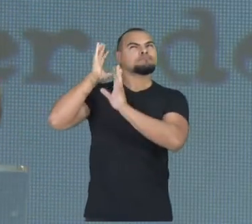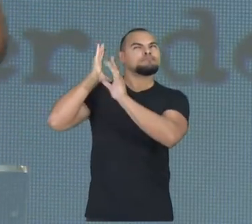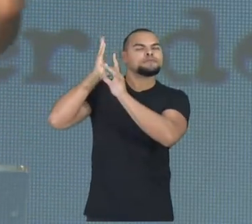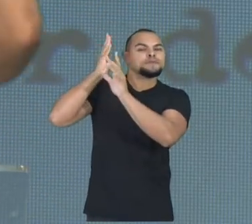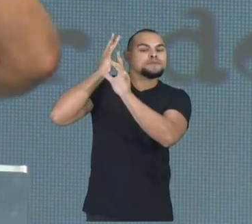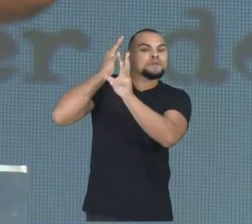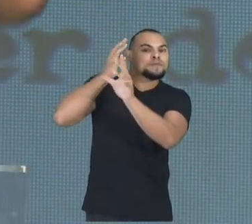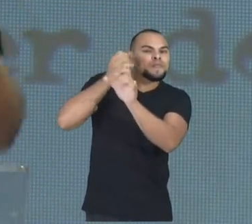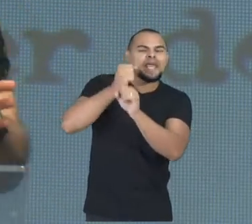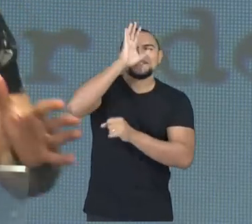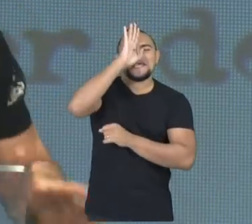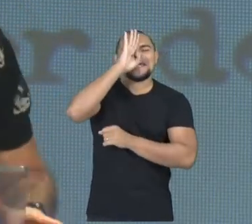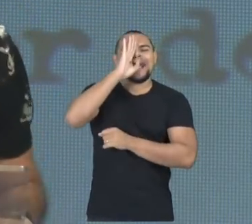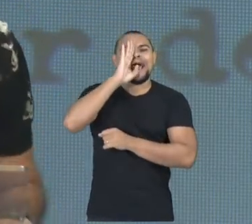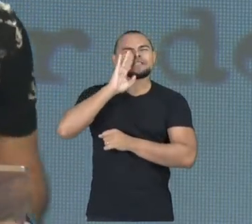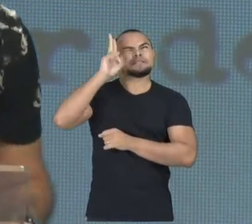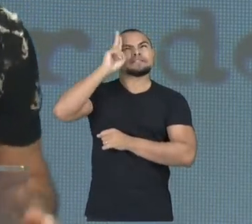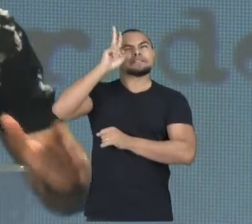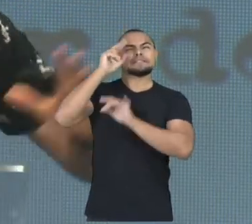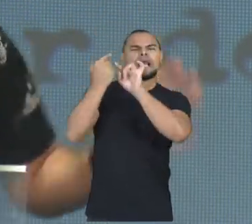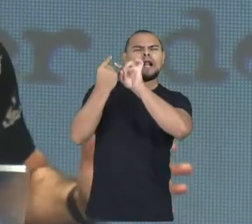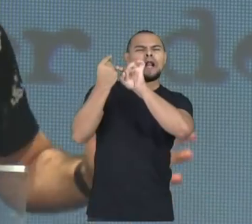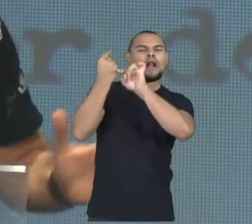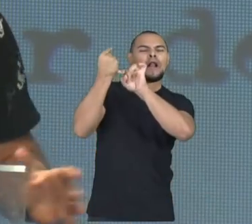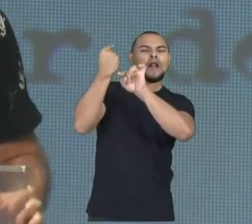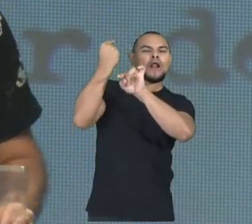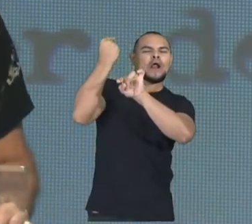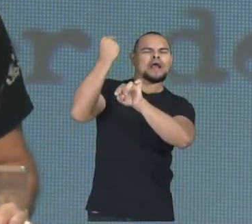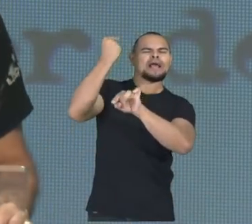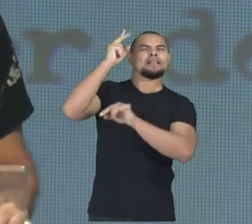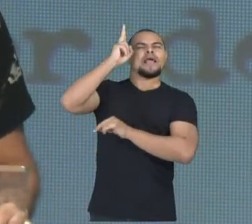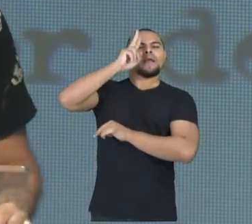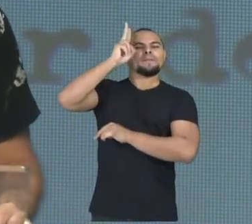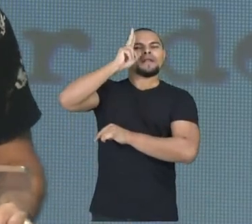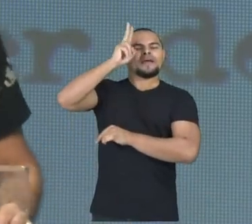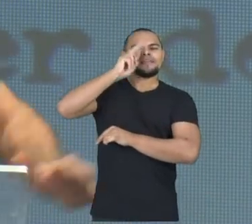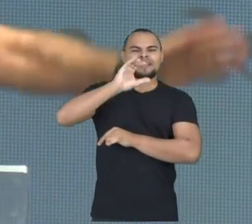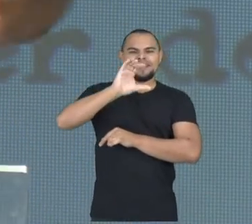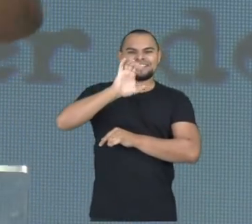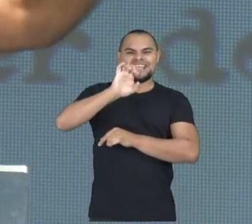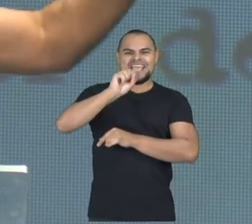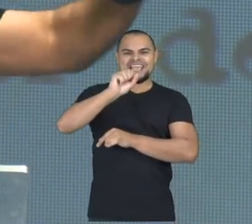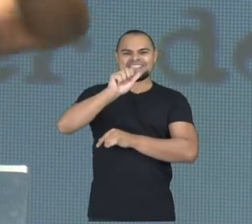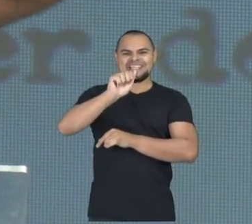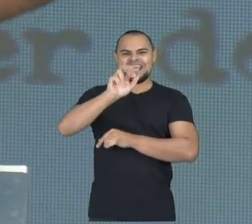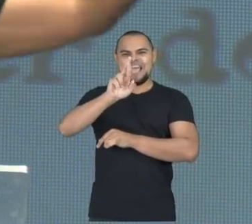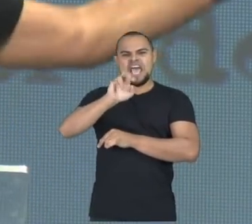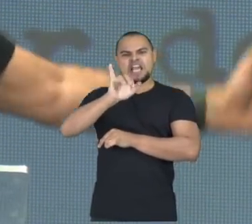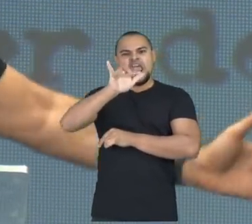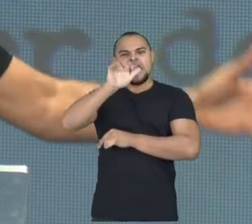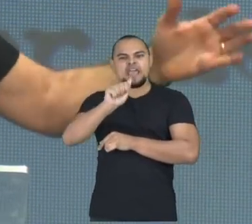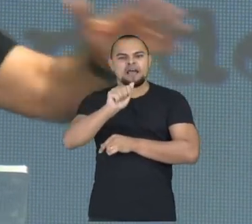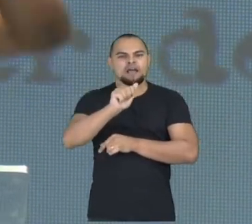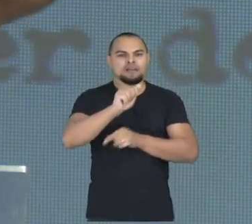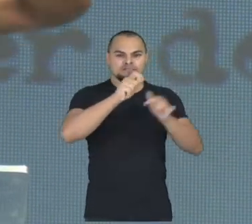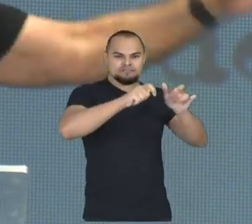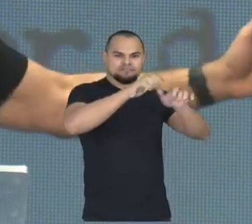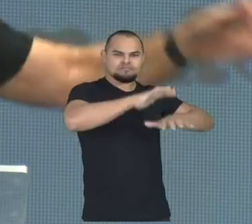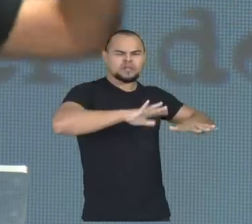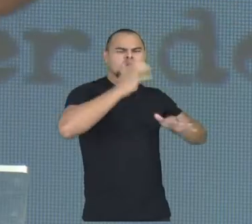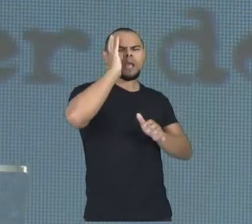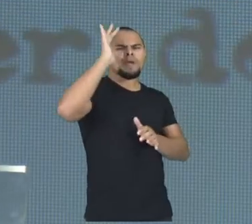gratuita, você não vai pagar 1 centavo para a gente se deslocar agora para Cesareia de Filipe e ver, imagine um grande paredão de rocha